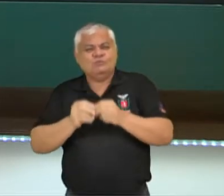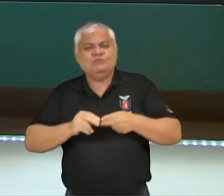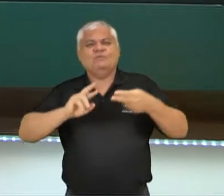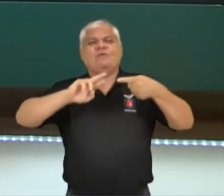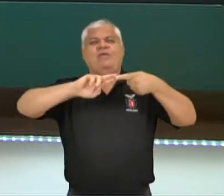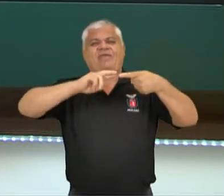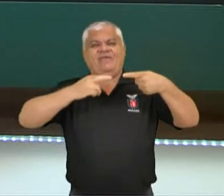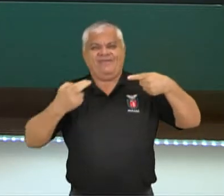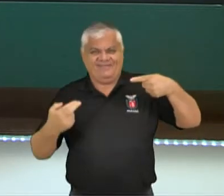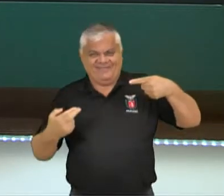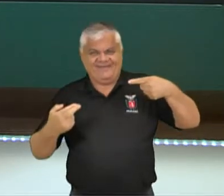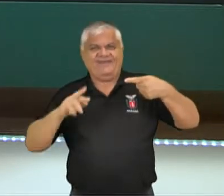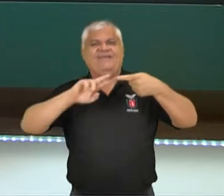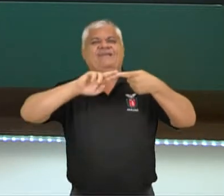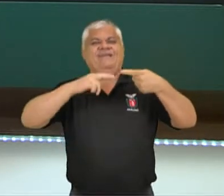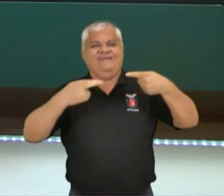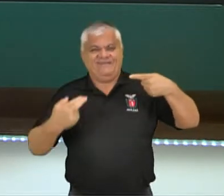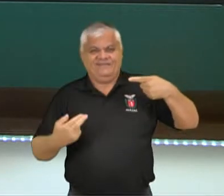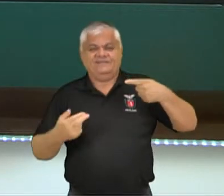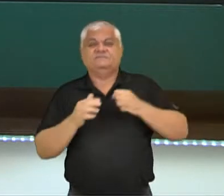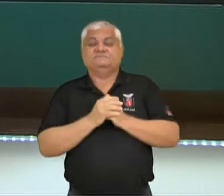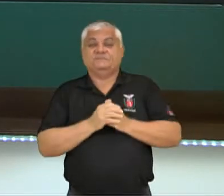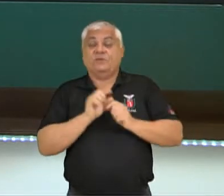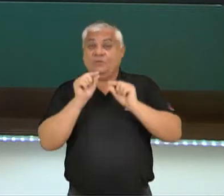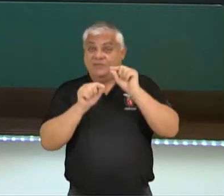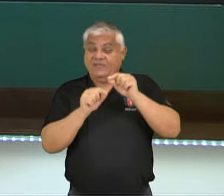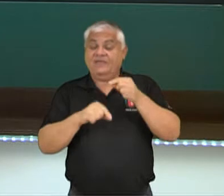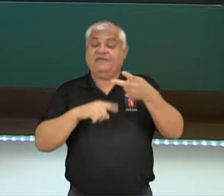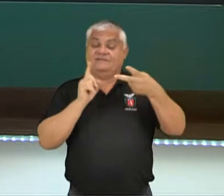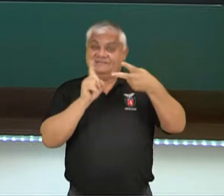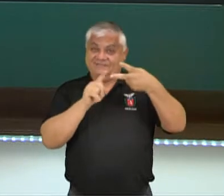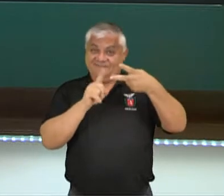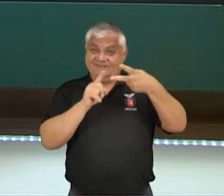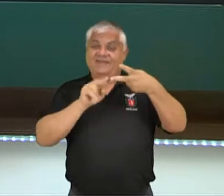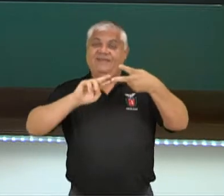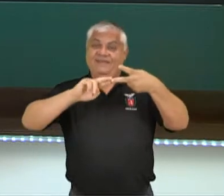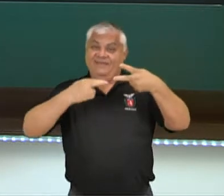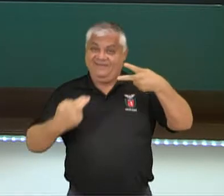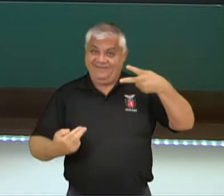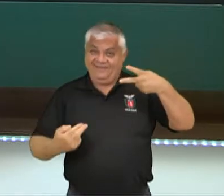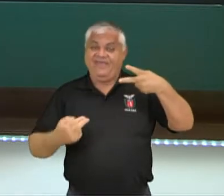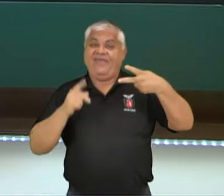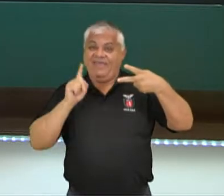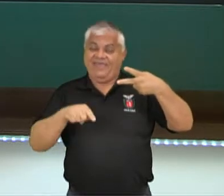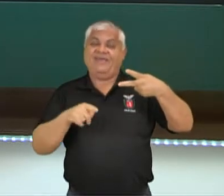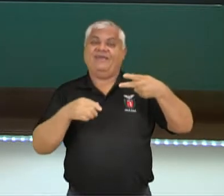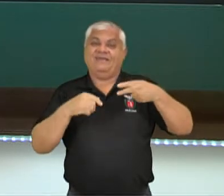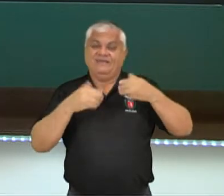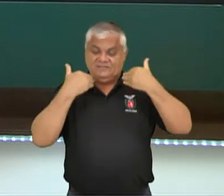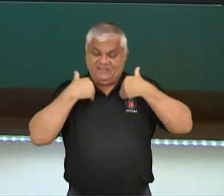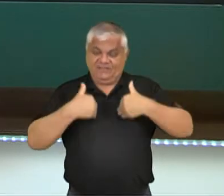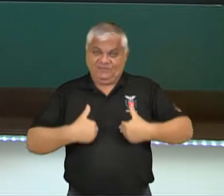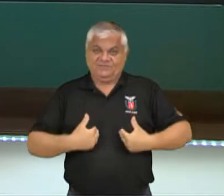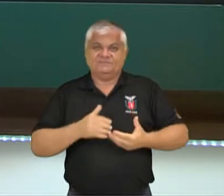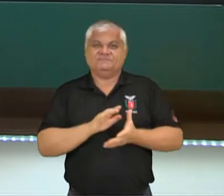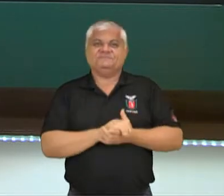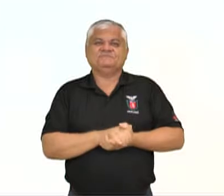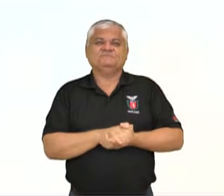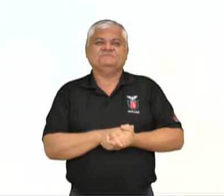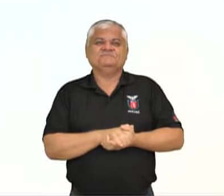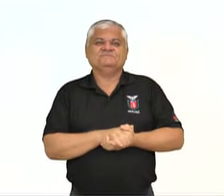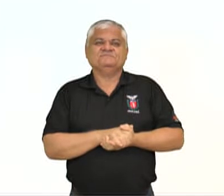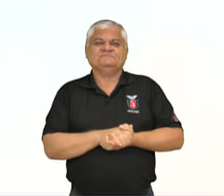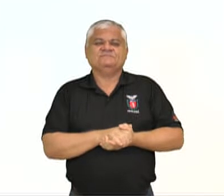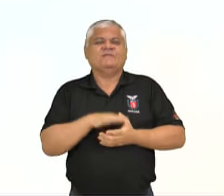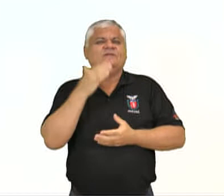sequências de nucleotídeos de RNA, que é o segundo tipo de ácido nucleico que atua no nosso organismo.